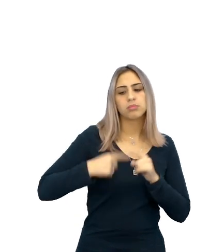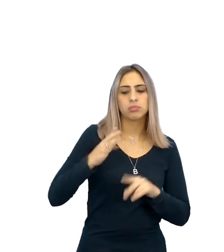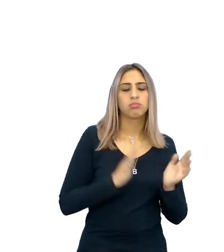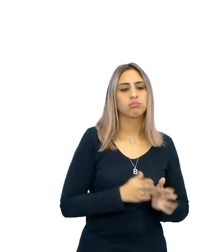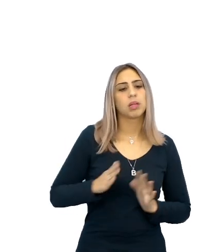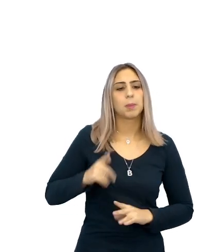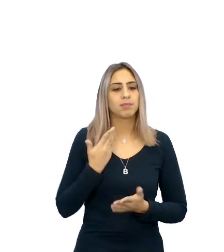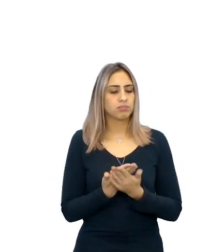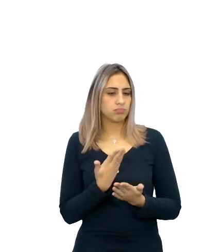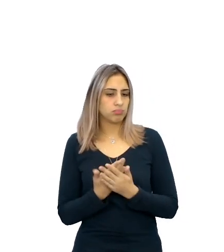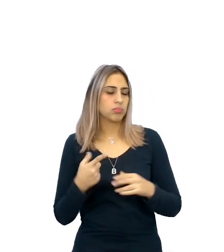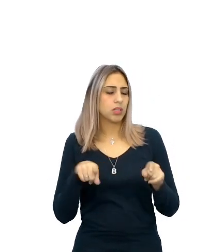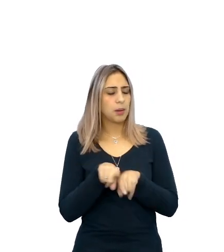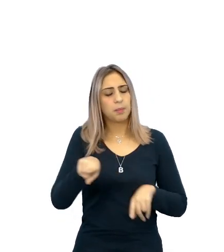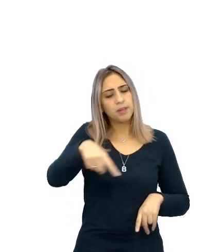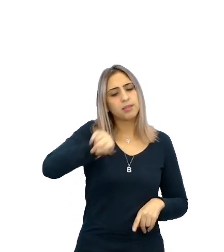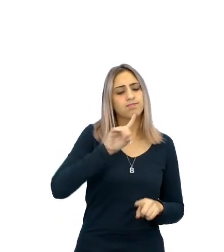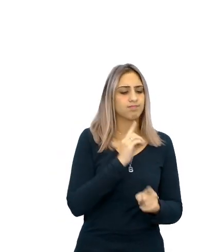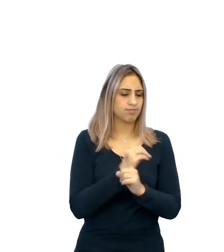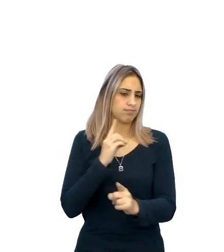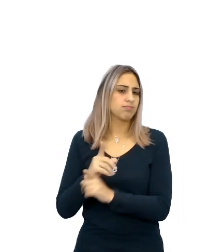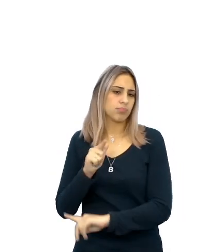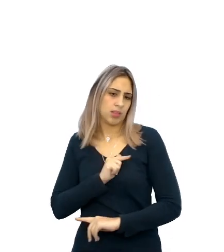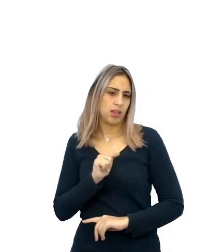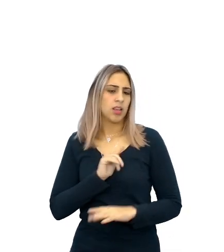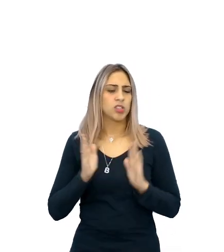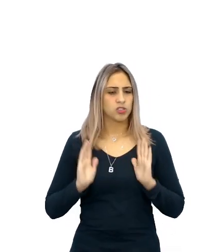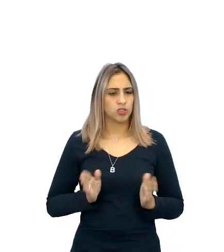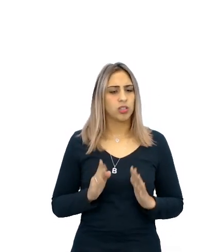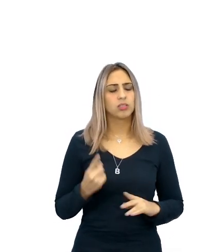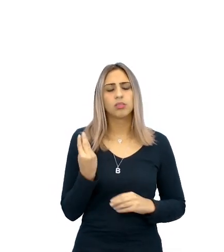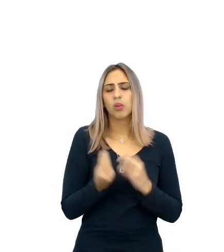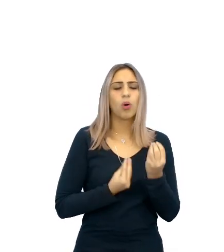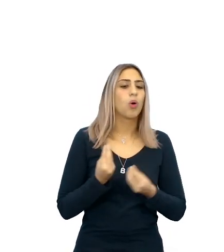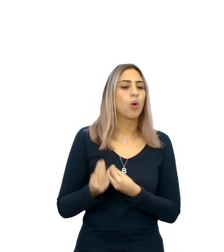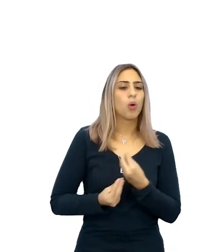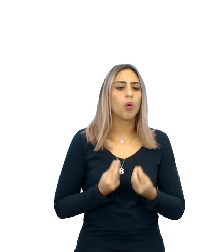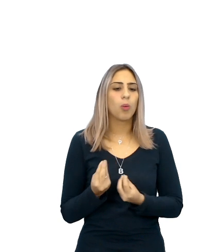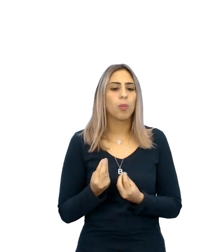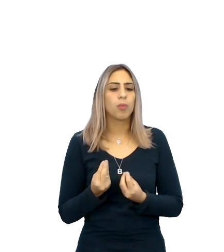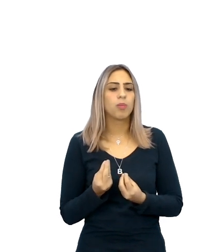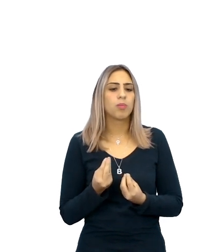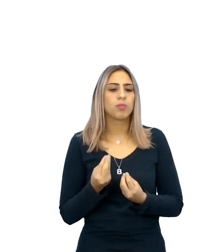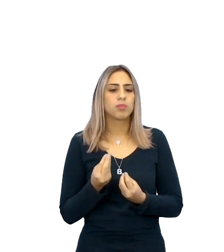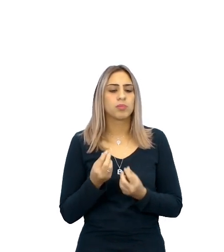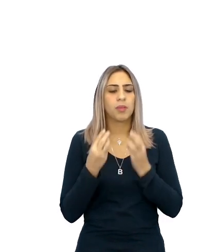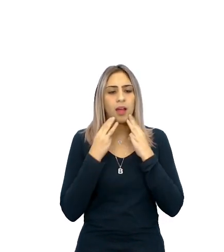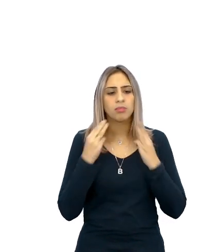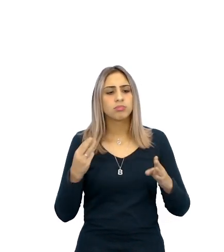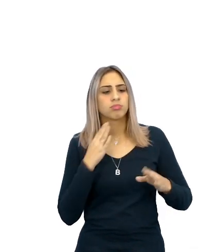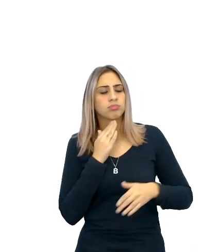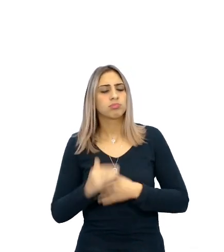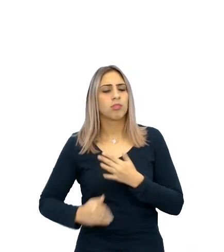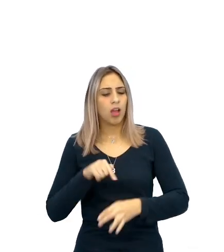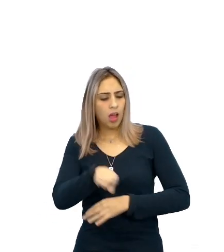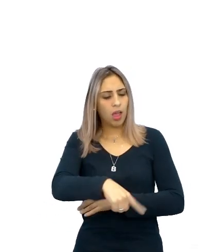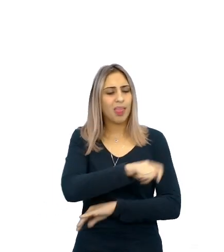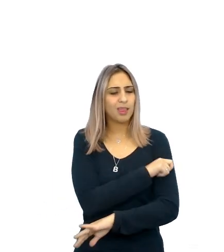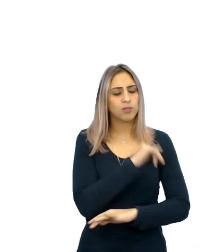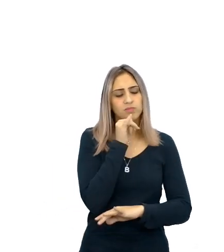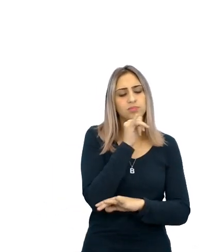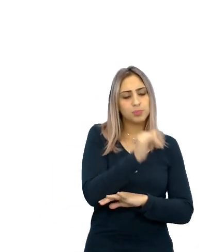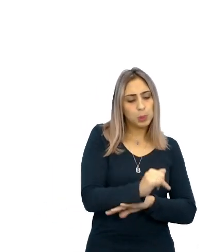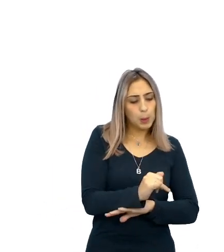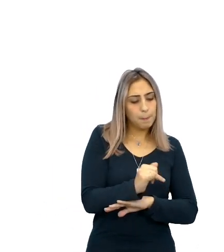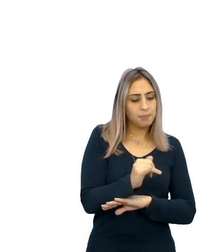de escolarização em que eles se encontram. Como, por exemplo, de marcos de desenvolvimento, é quando o estudante encontra-se em